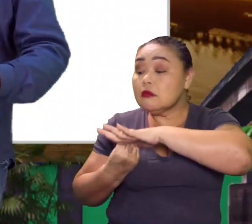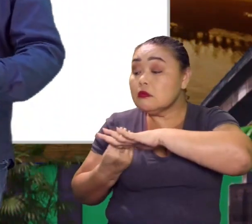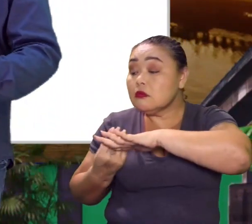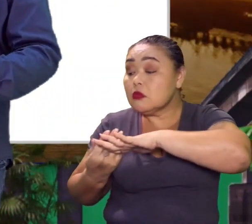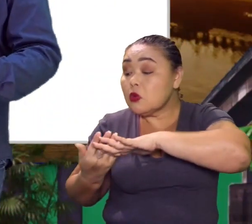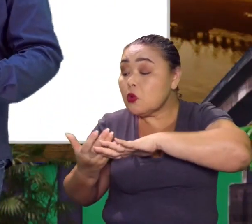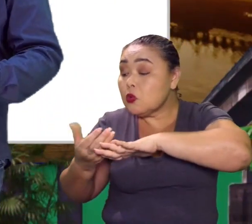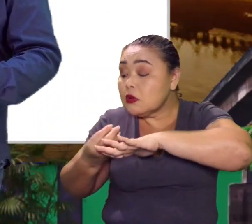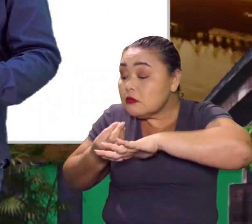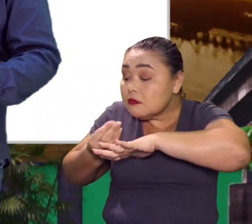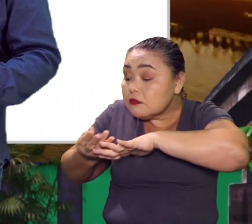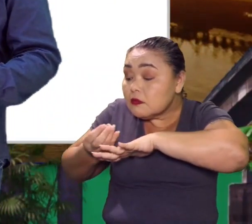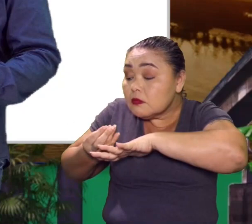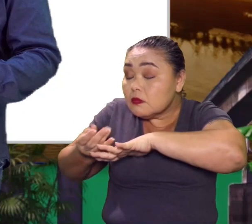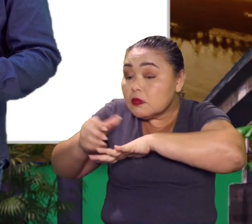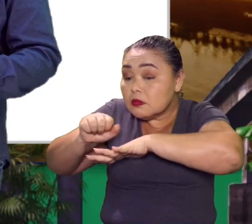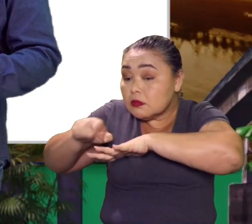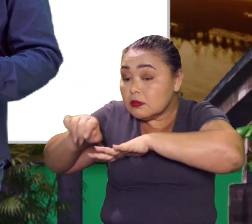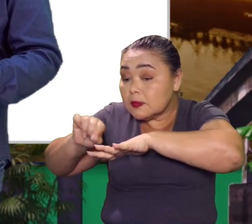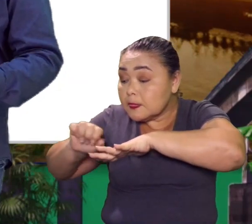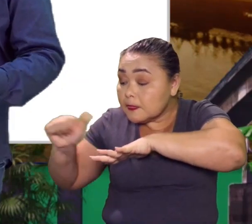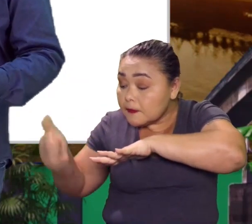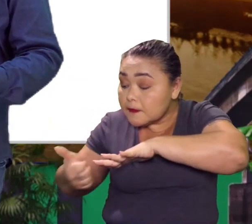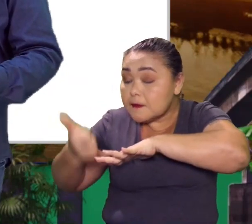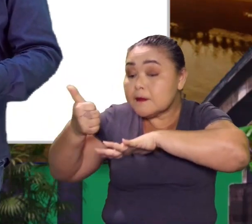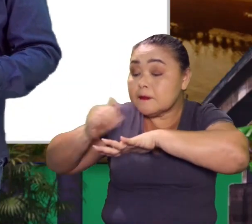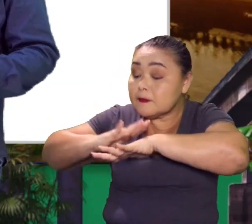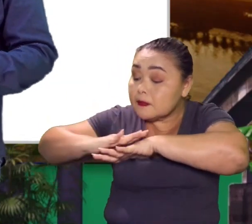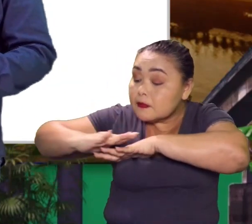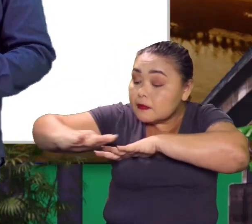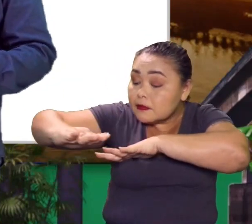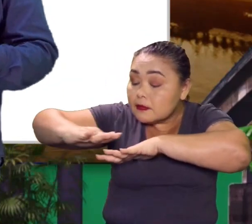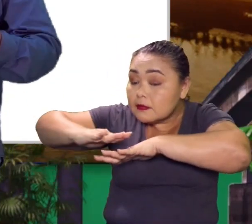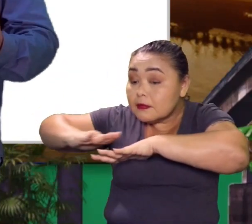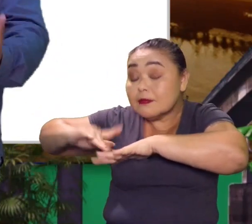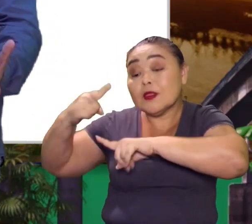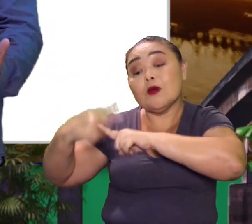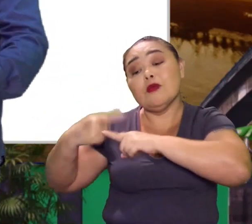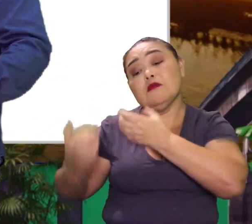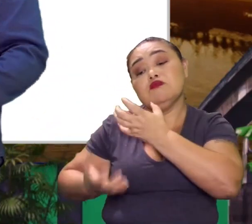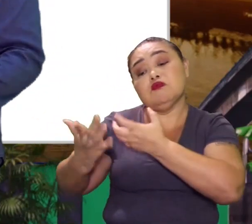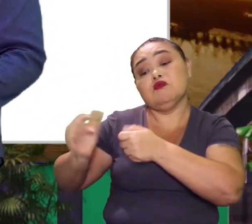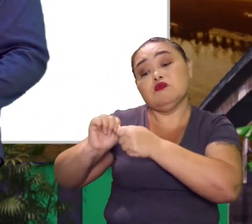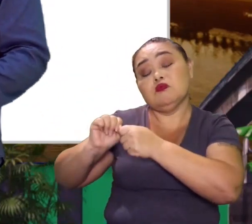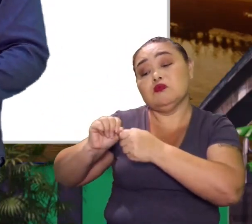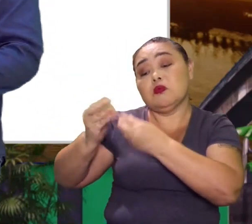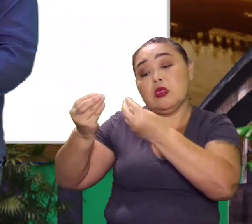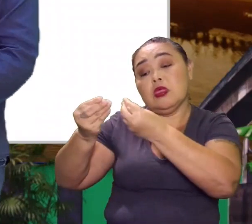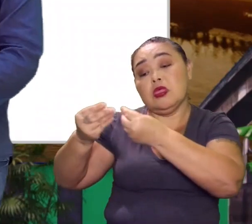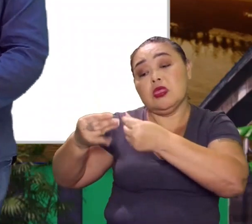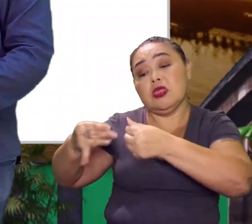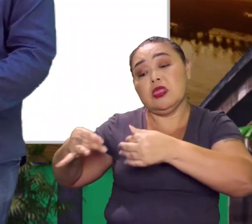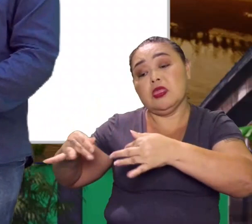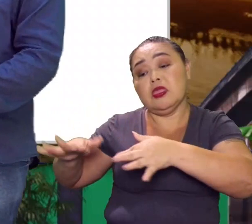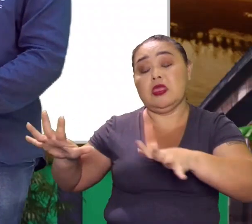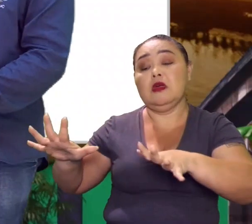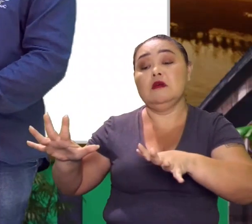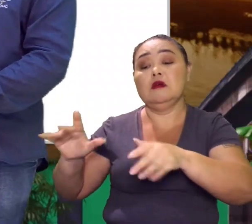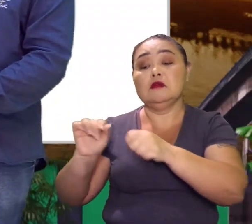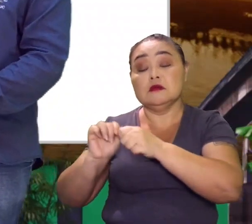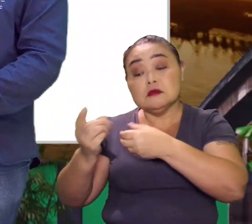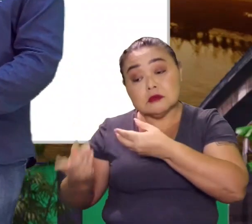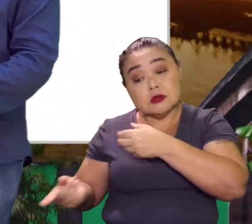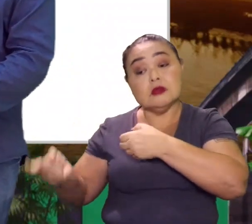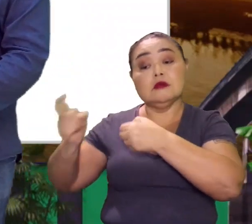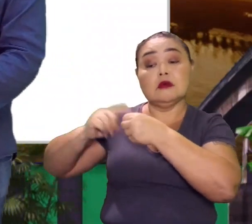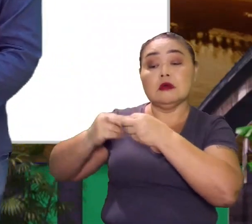do solo para poder melhorar a sua produção, porque a queimada destrói os nutrientes. Isso, aí ele tem que fazer uma recomposição ali,